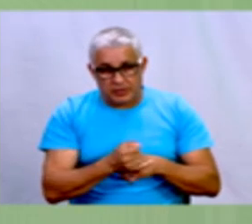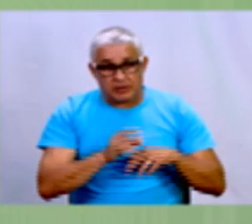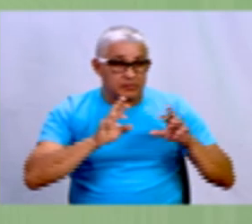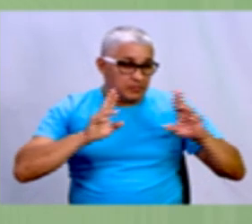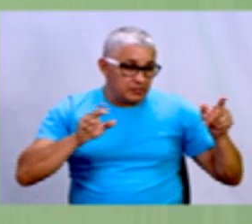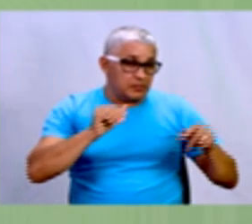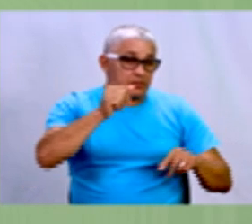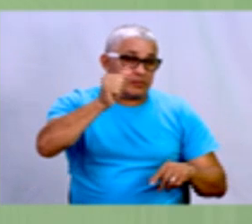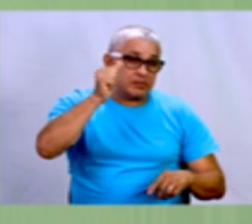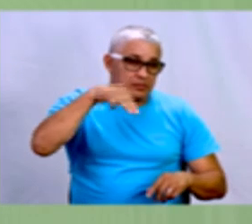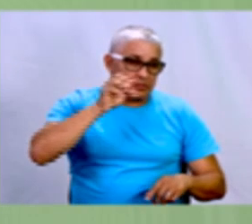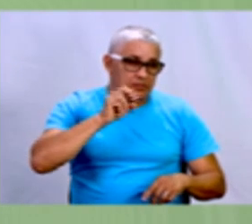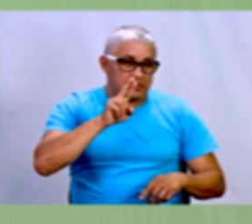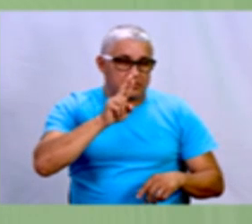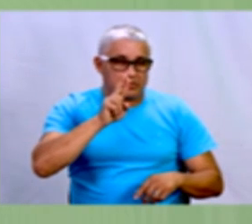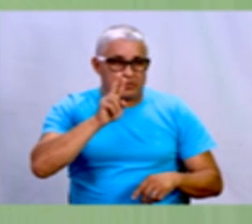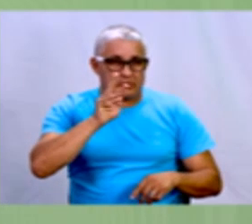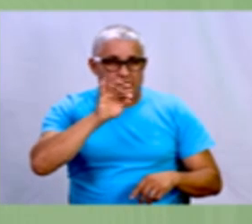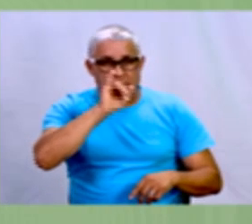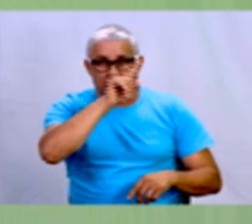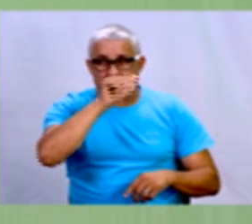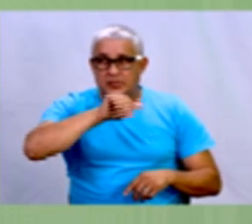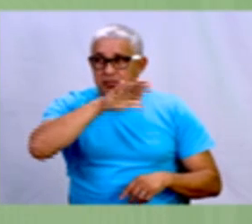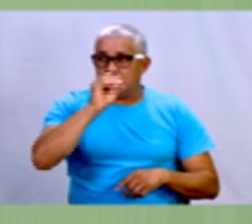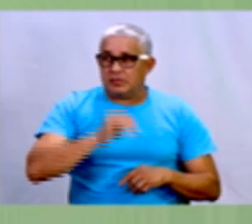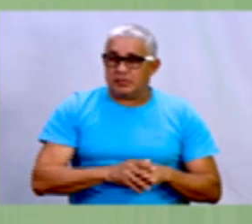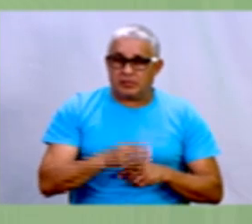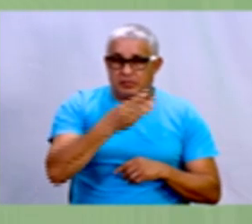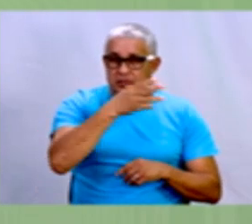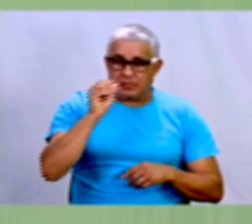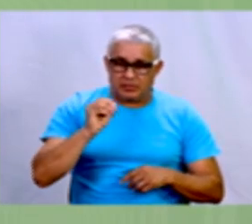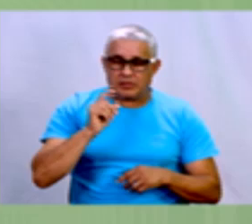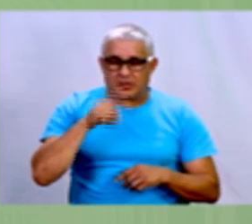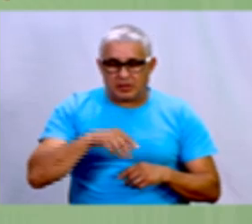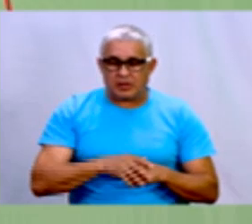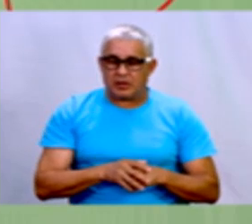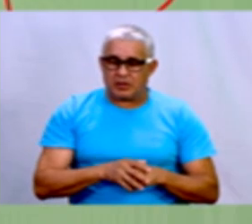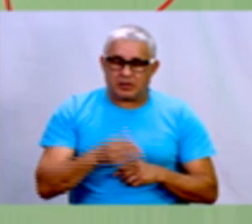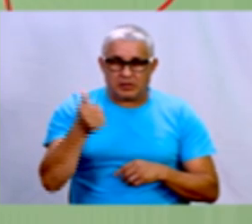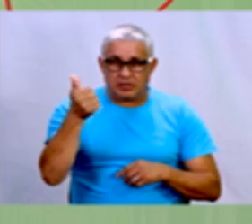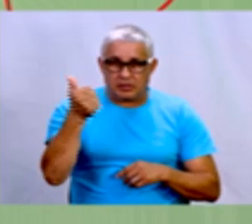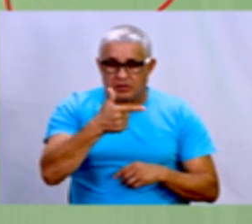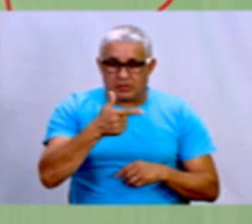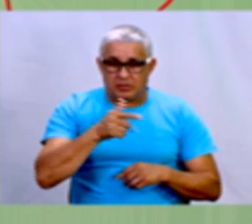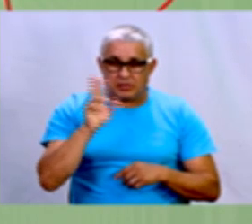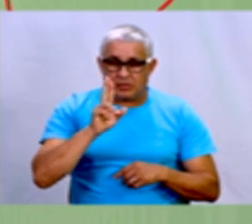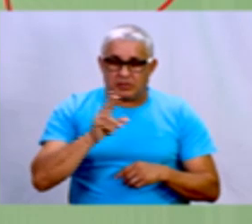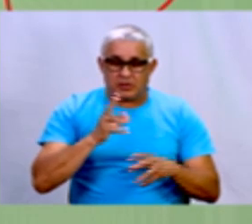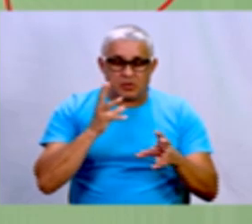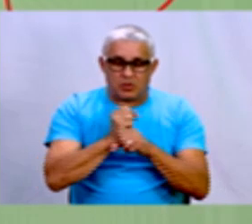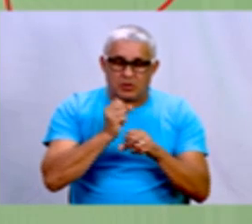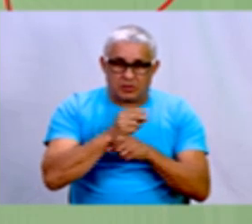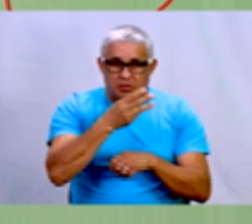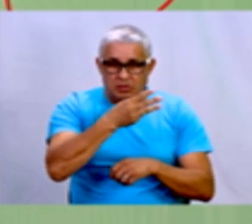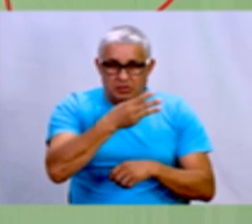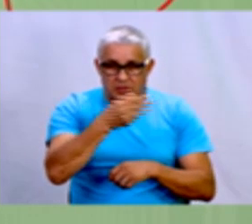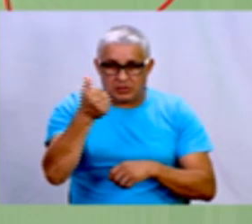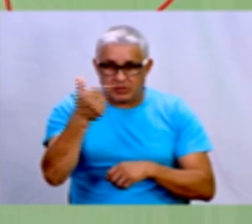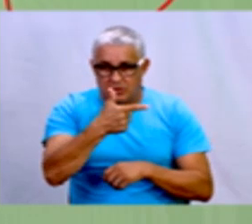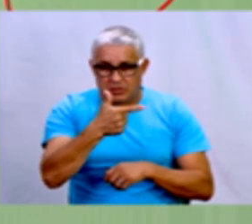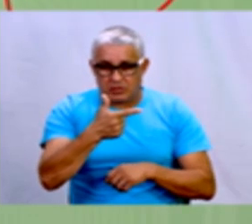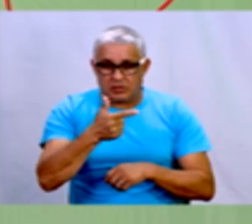Os R$300 aqui é a amortização e os R$12 são os juros, vai totalizar nos R$312 que eu vou